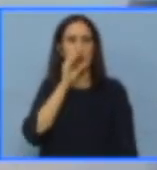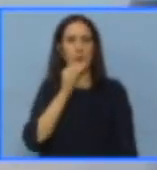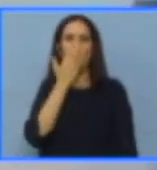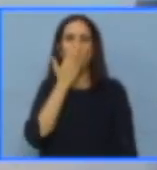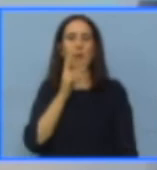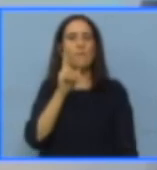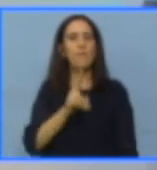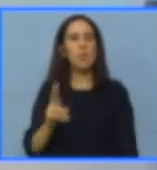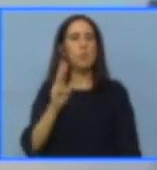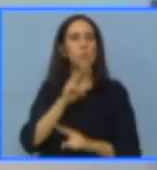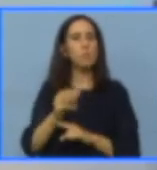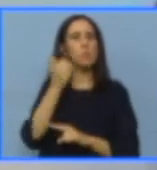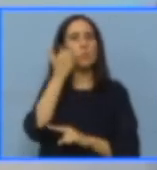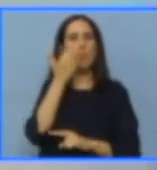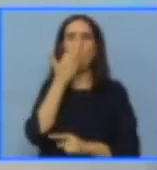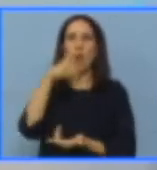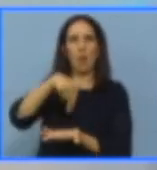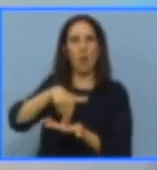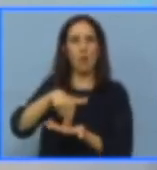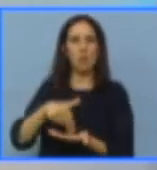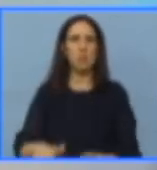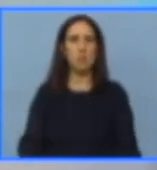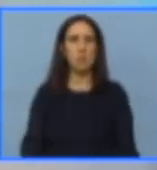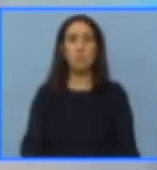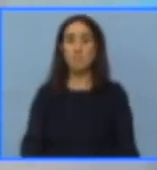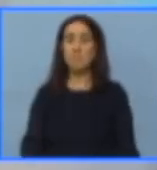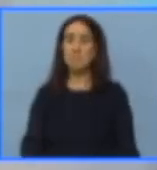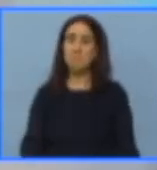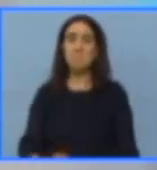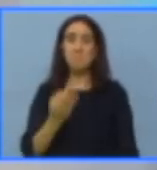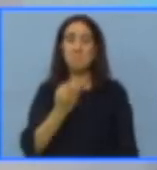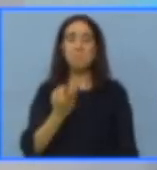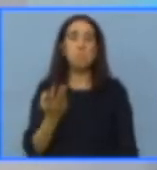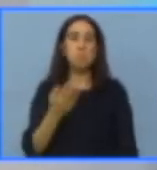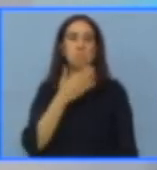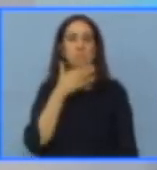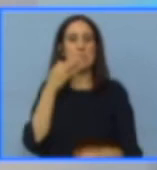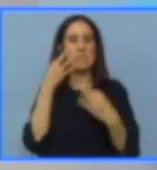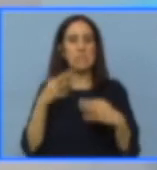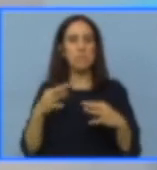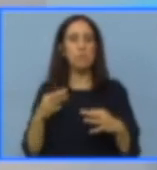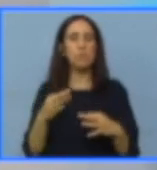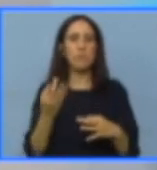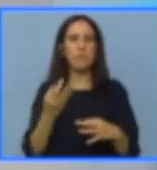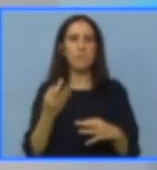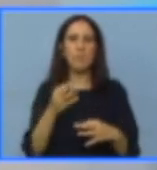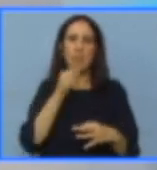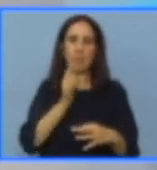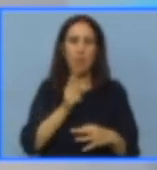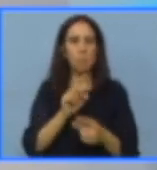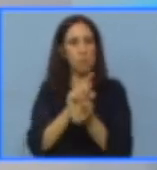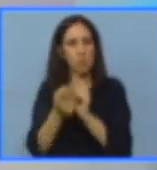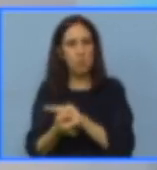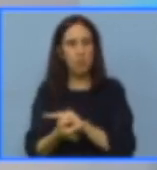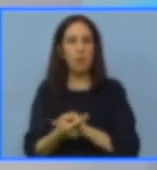Vaticano? Sim, em certo sentido sim, pela razão simples de que, curiosamente, e ao contrário do que normalmente é regra,